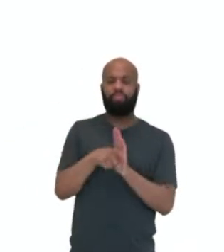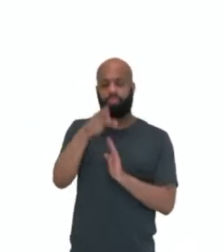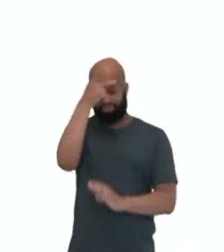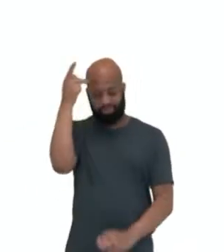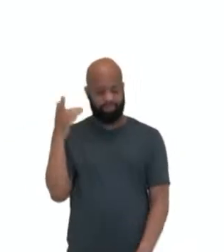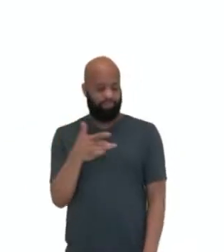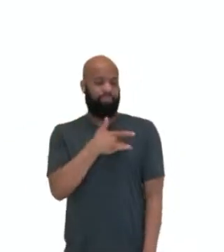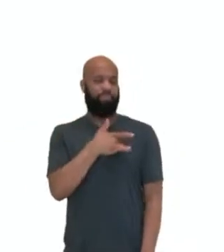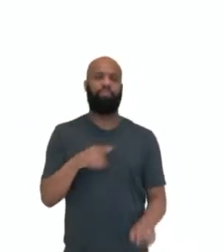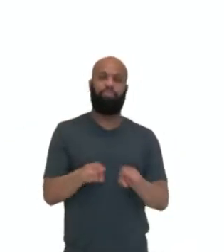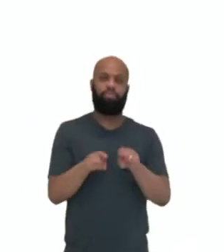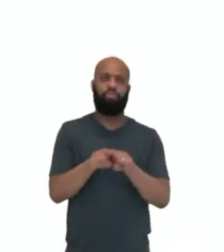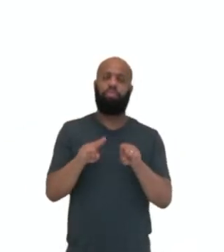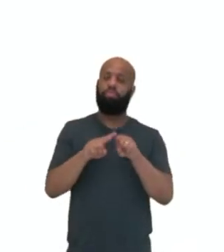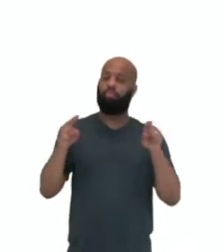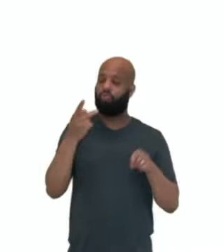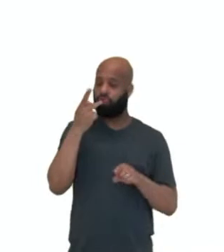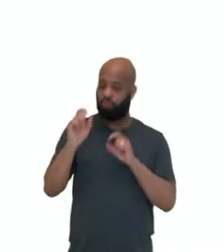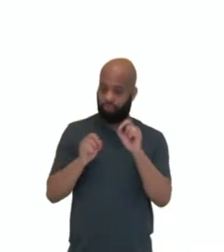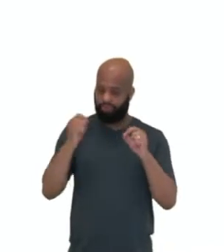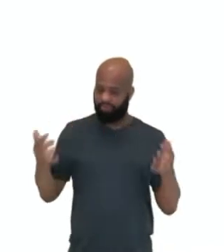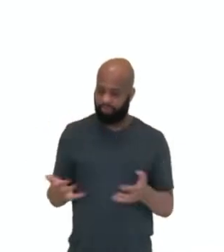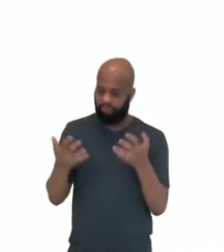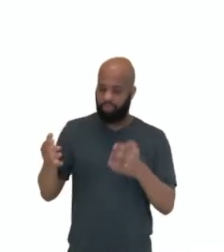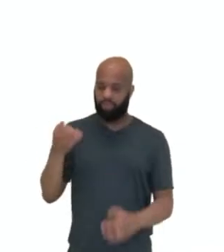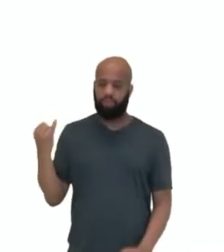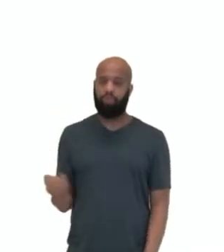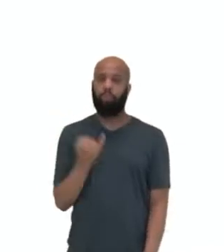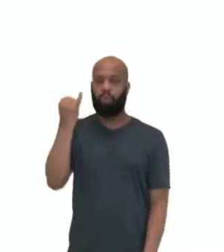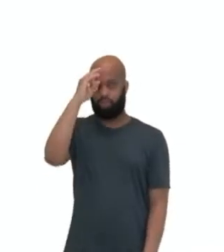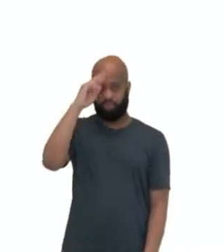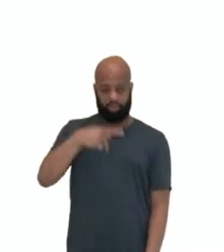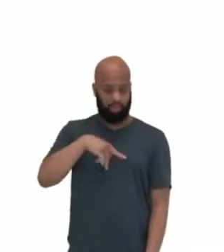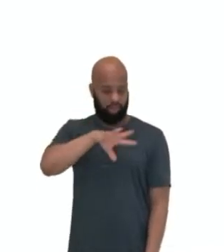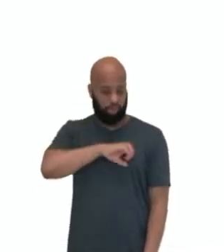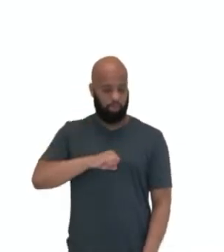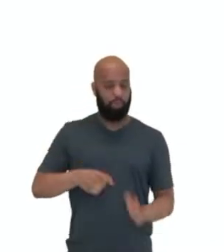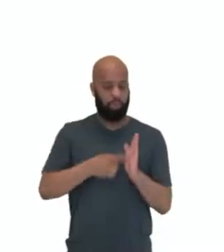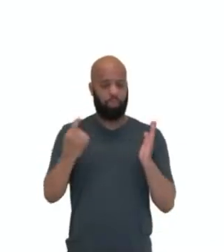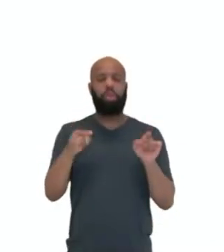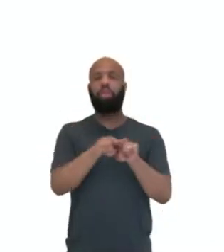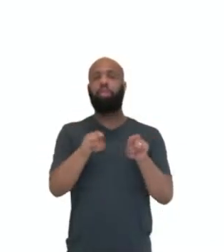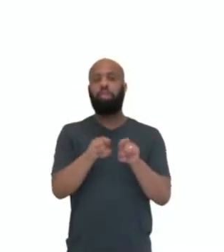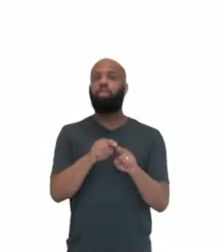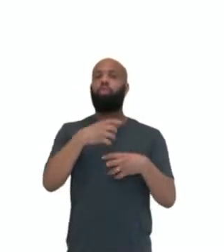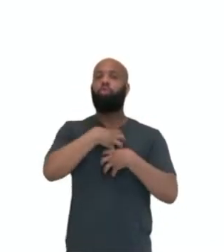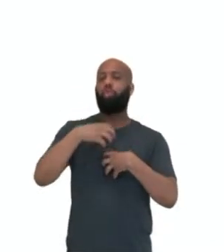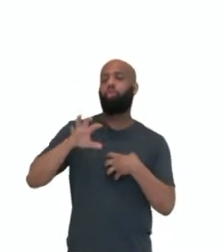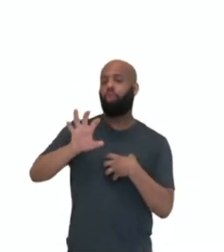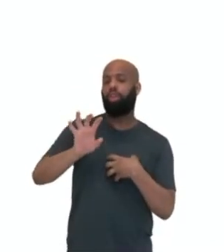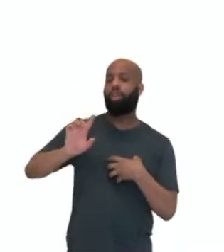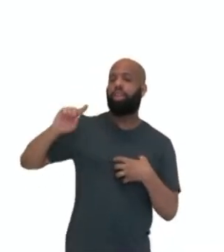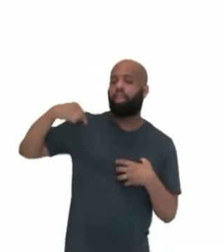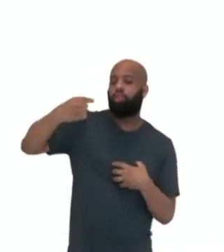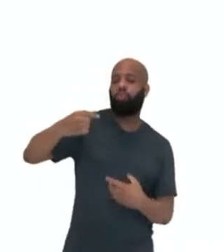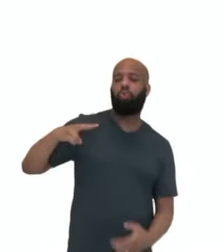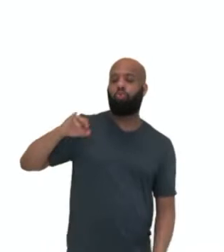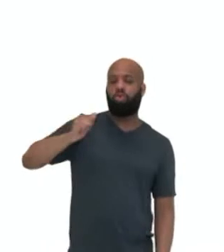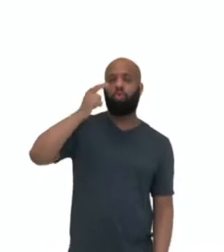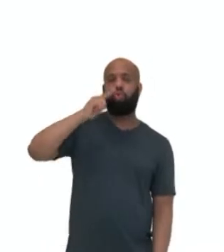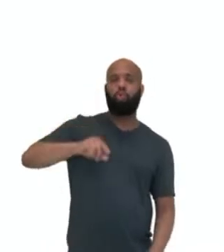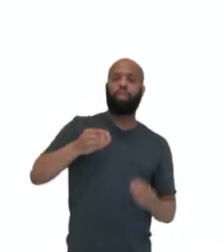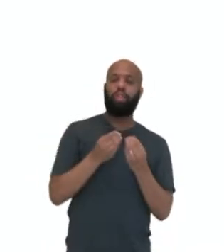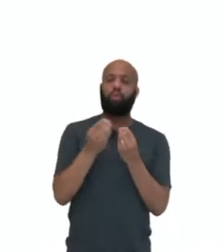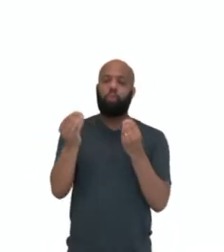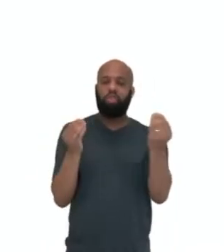apaixonadas, mas ressaltam a importância de amar a si próprio em primeiro lugar para, somente depois, dividir